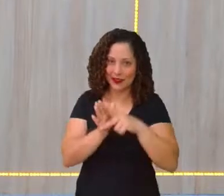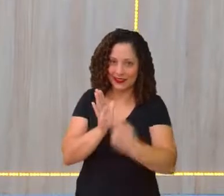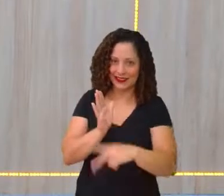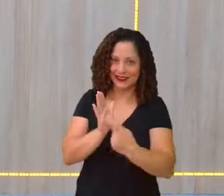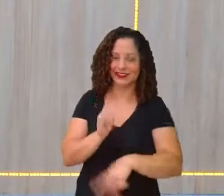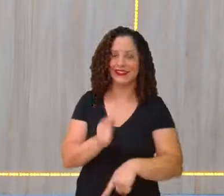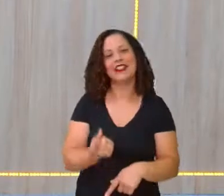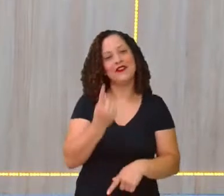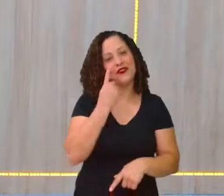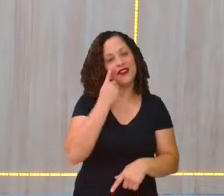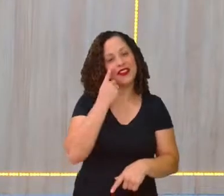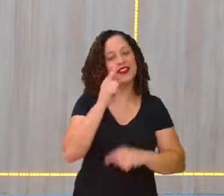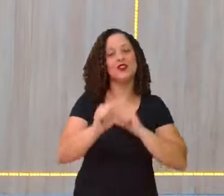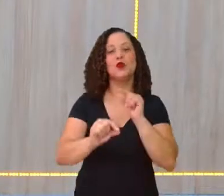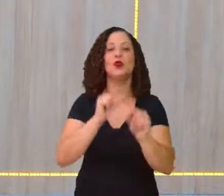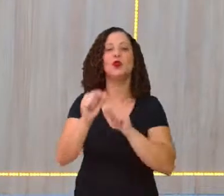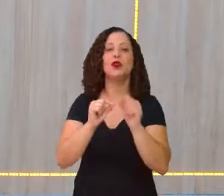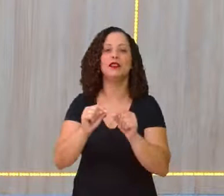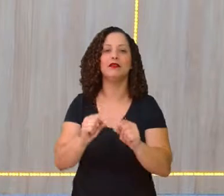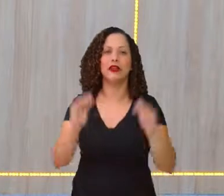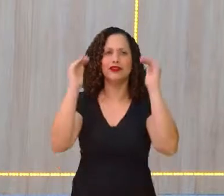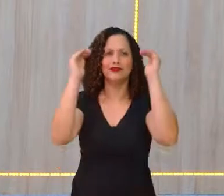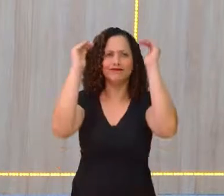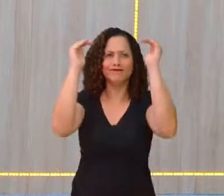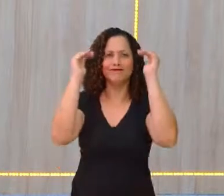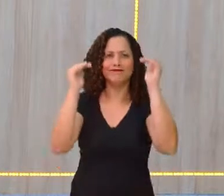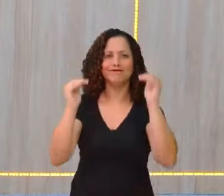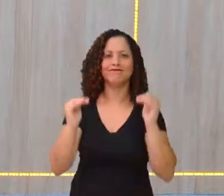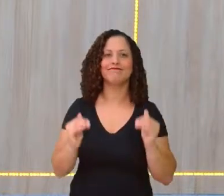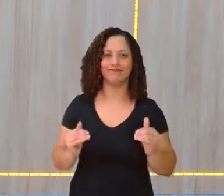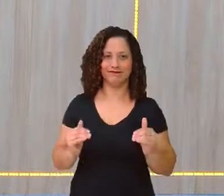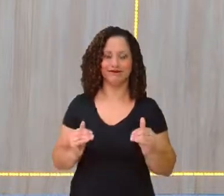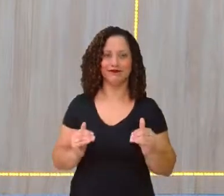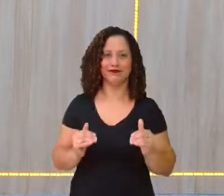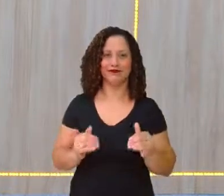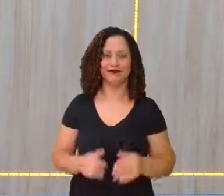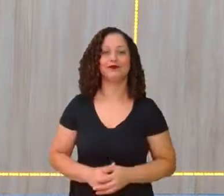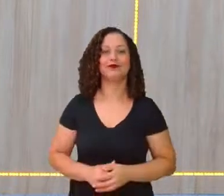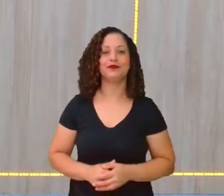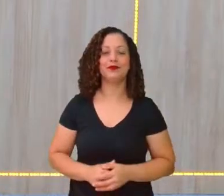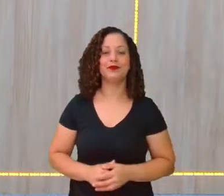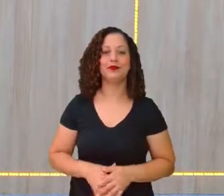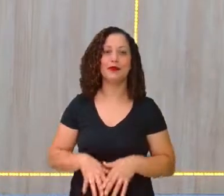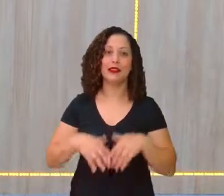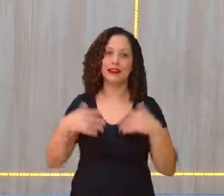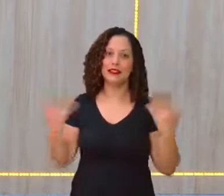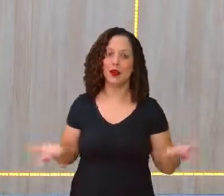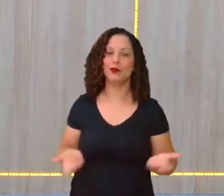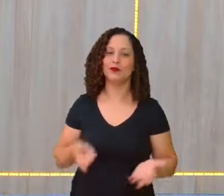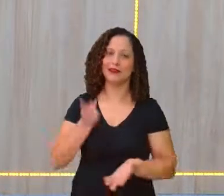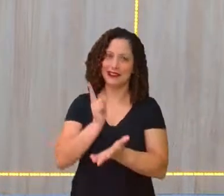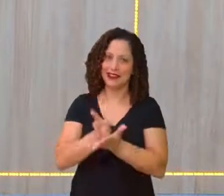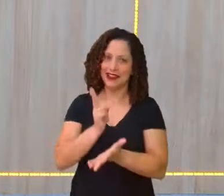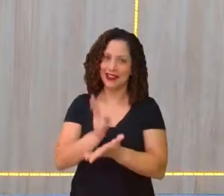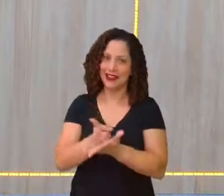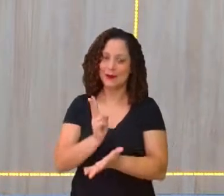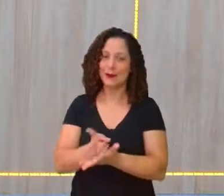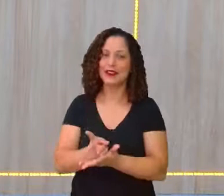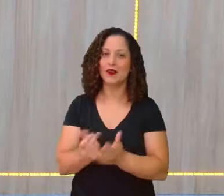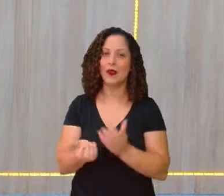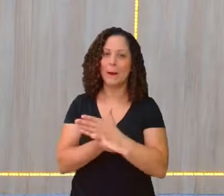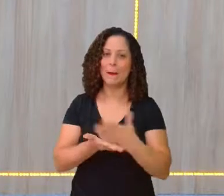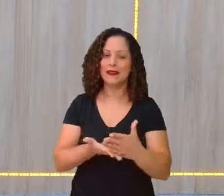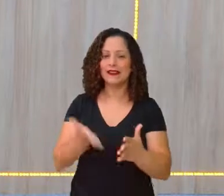vejam um pouco das modalidades que fazem parte dessa classificação. Então, como sempre, eu gosto de